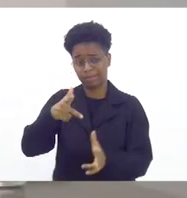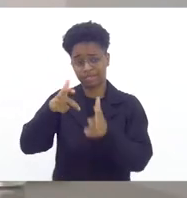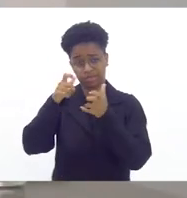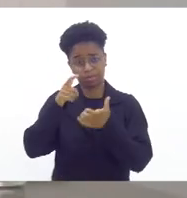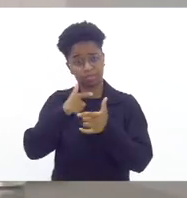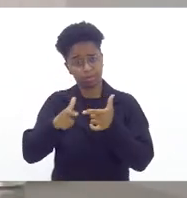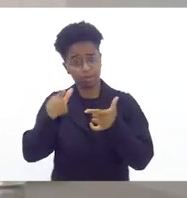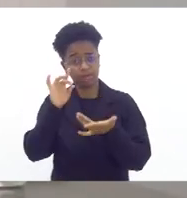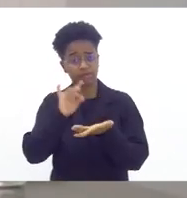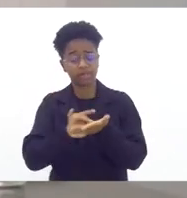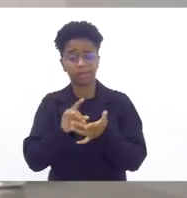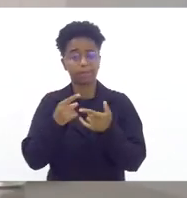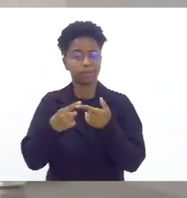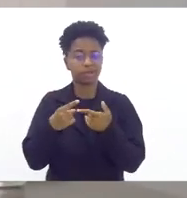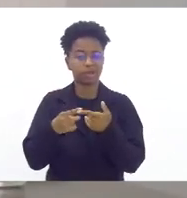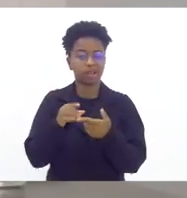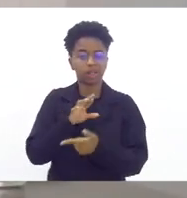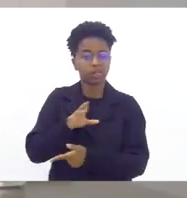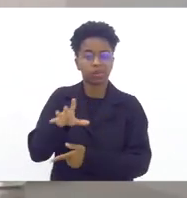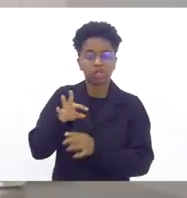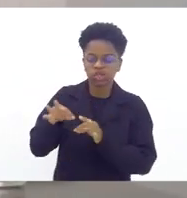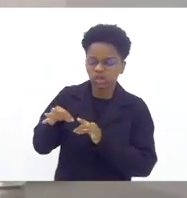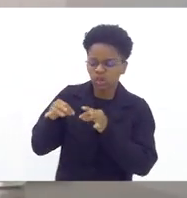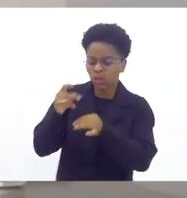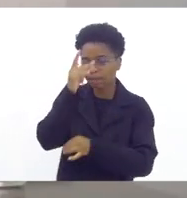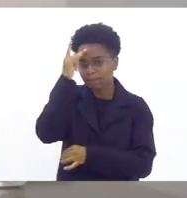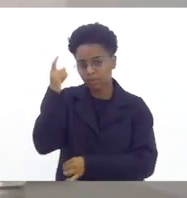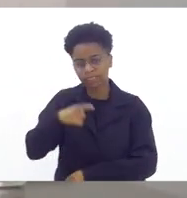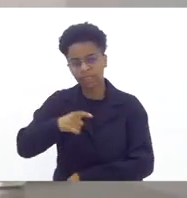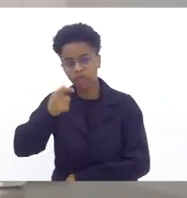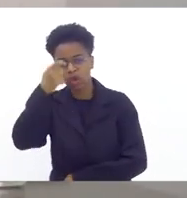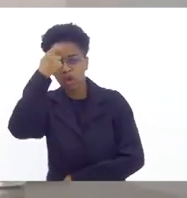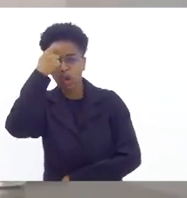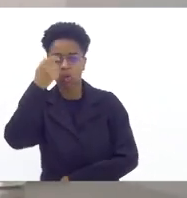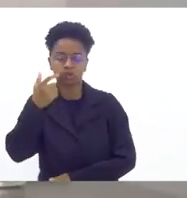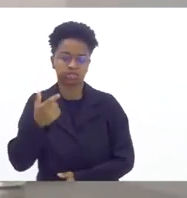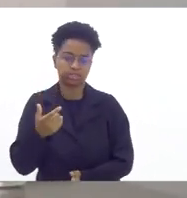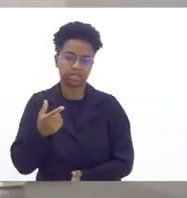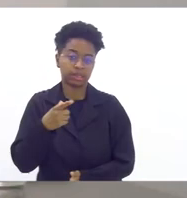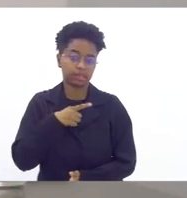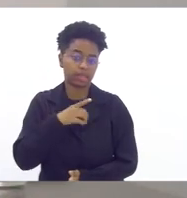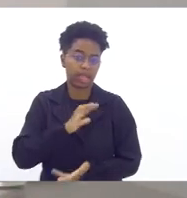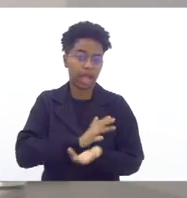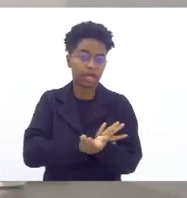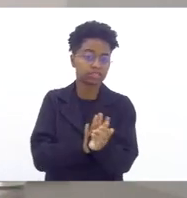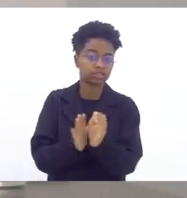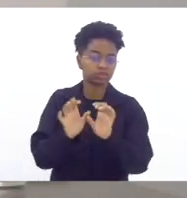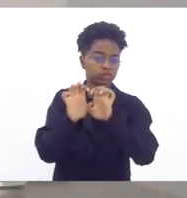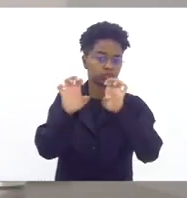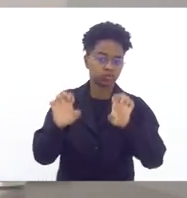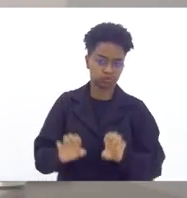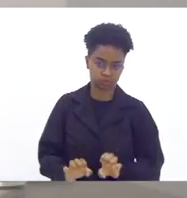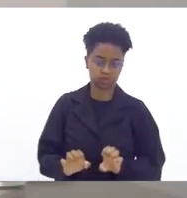porque nem todo mundo tem a consciência de que existe o racismo estrutural.